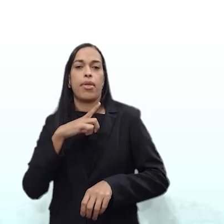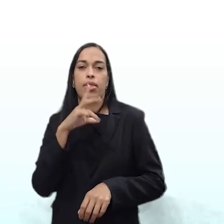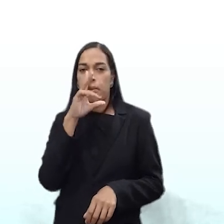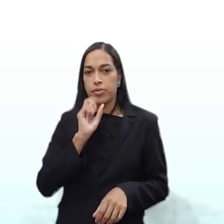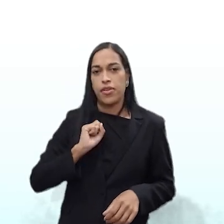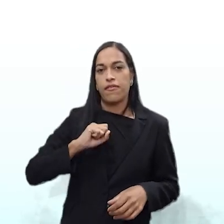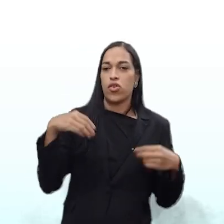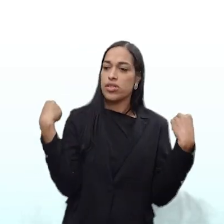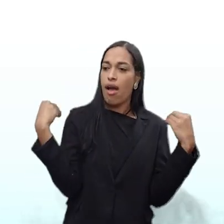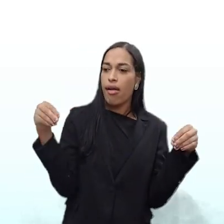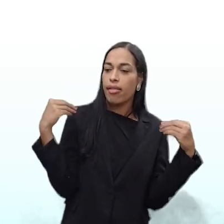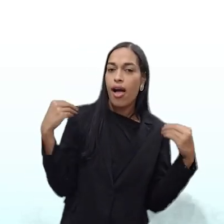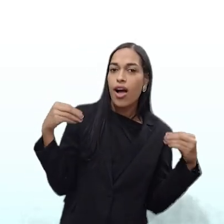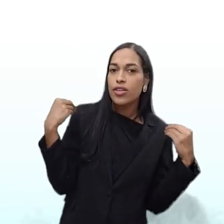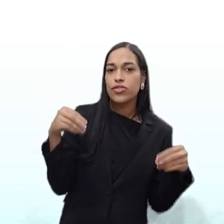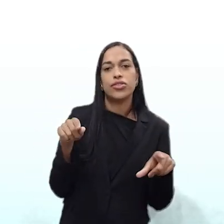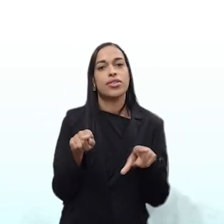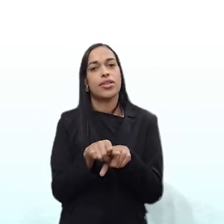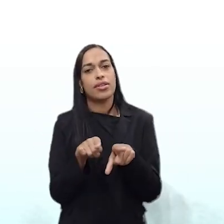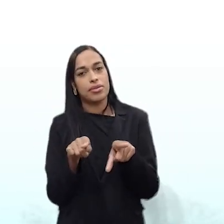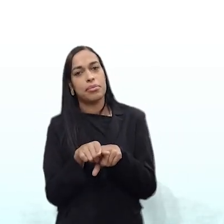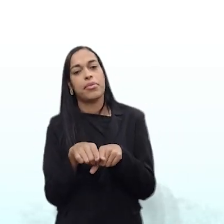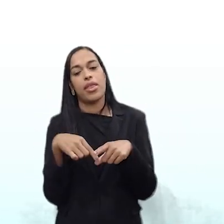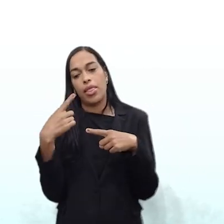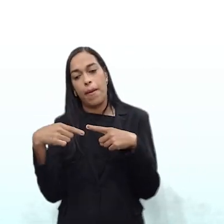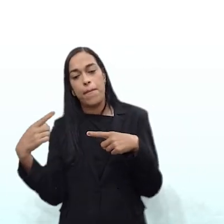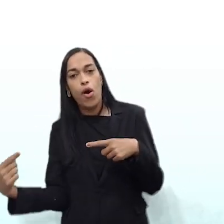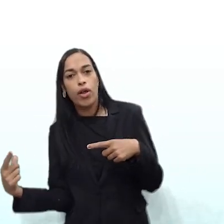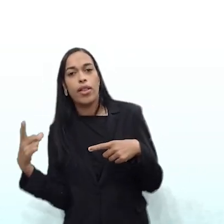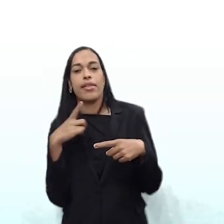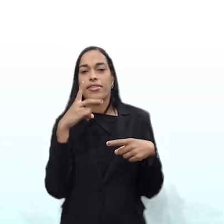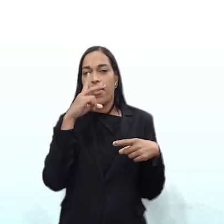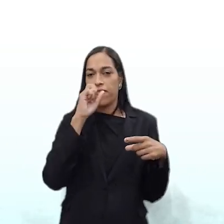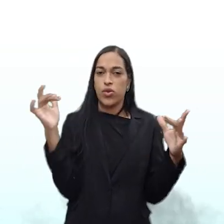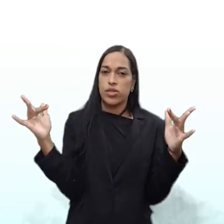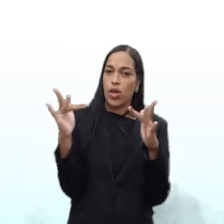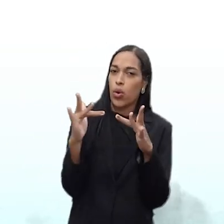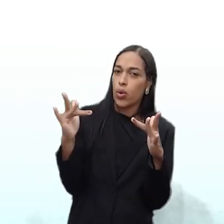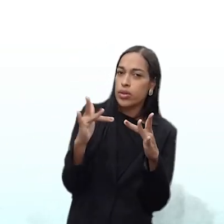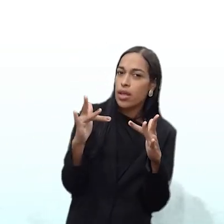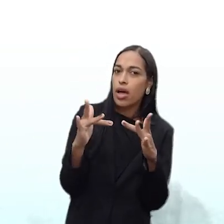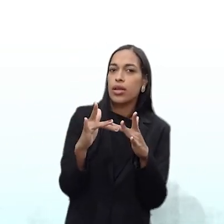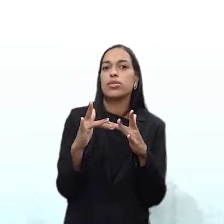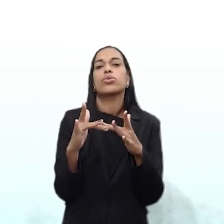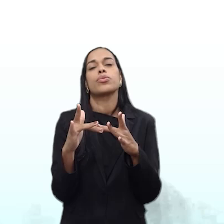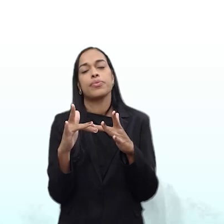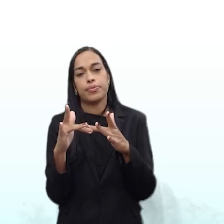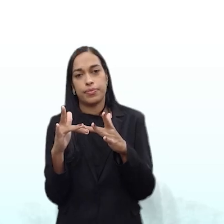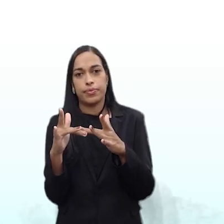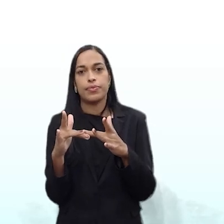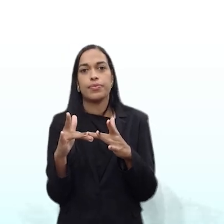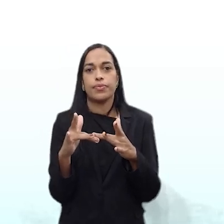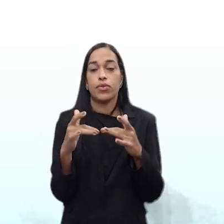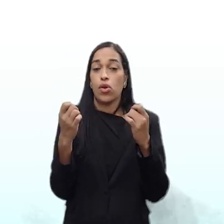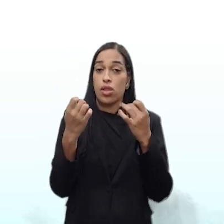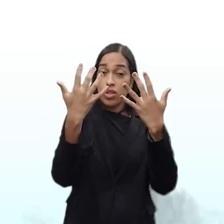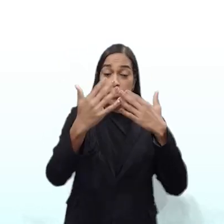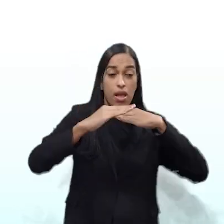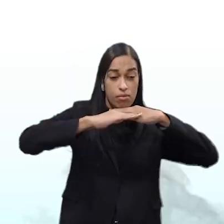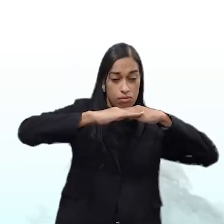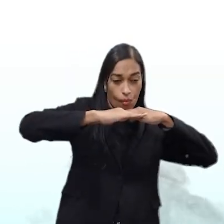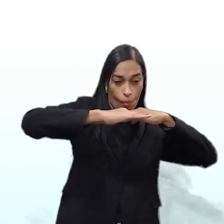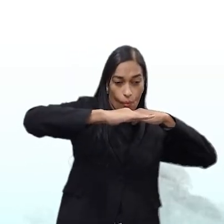força elástica, que é da deformação da mola, a força de atrito, que é quando existe rugosidade. Quando ele diz que a superfície é